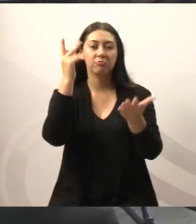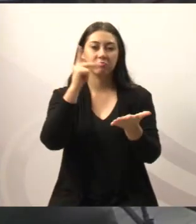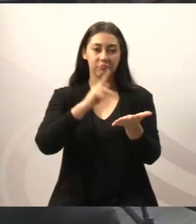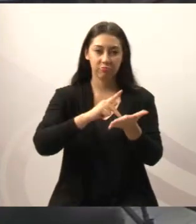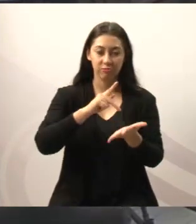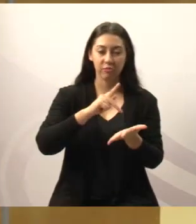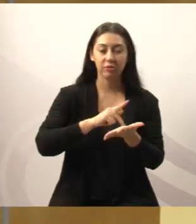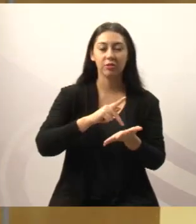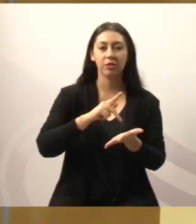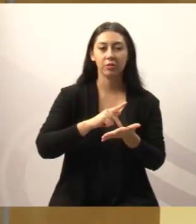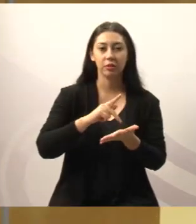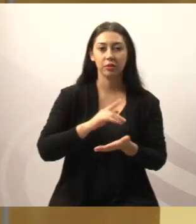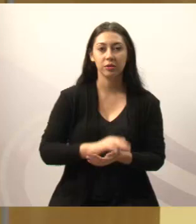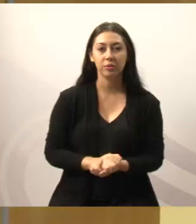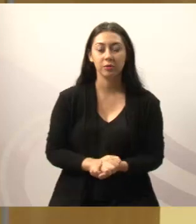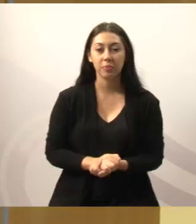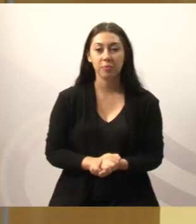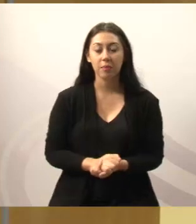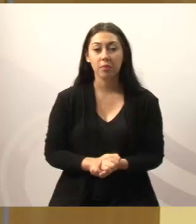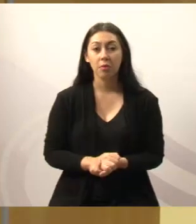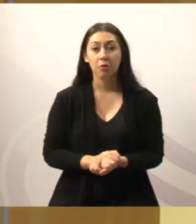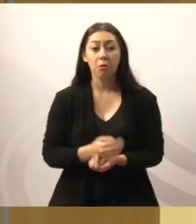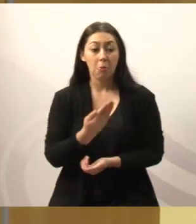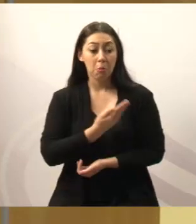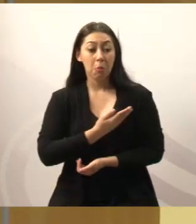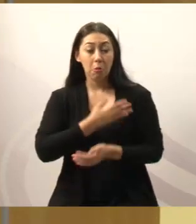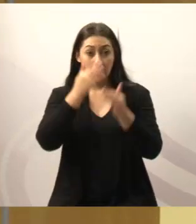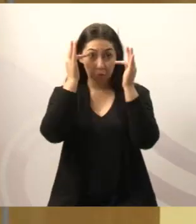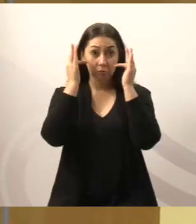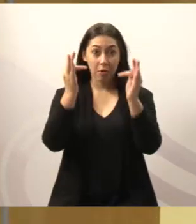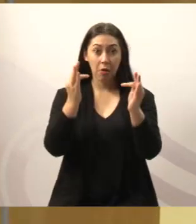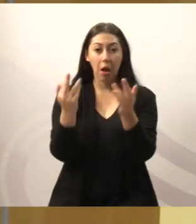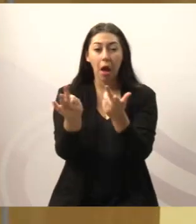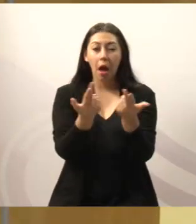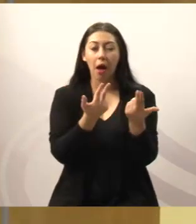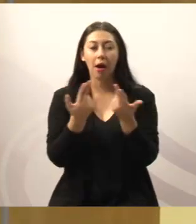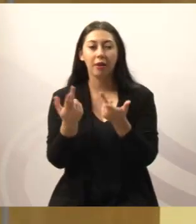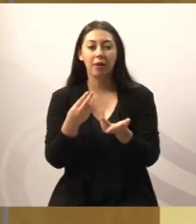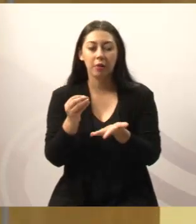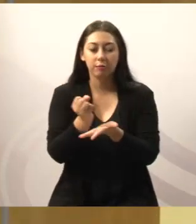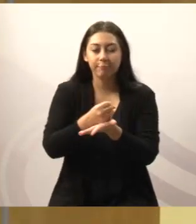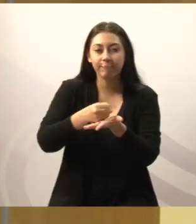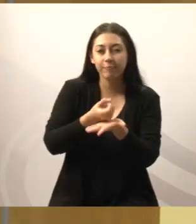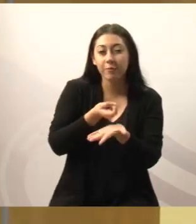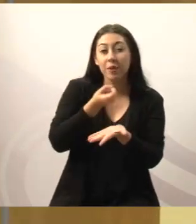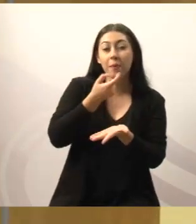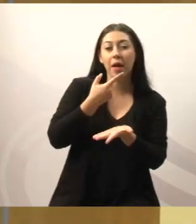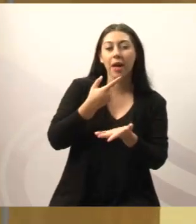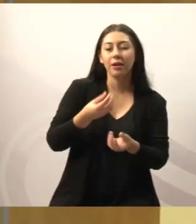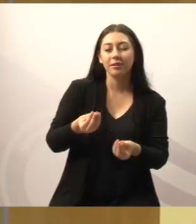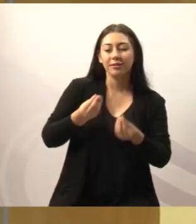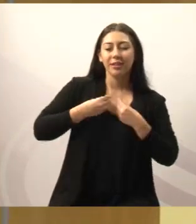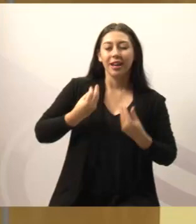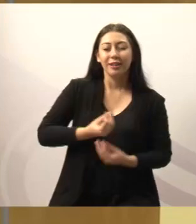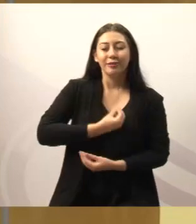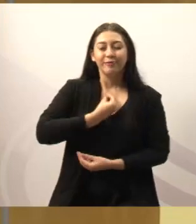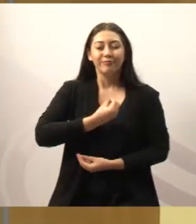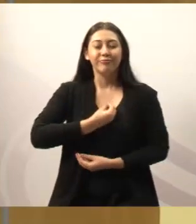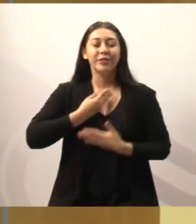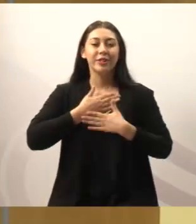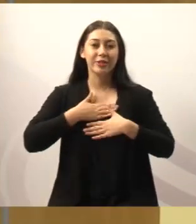fé. Um amigo fiel é um remédio de vida e imortalidade. Quem teme o